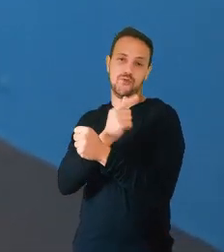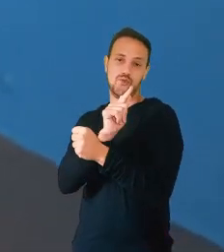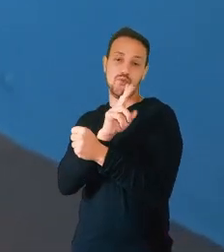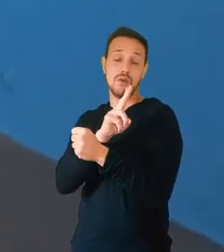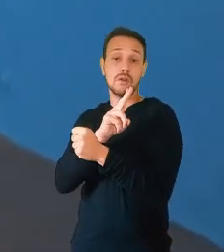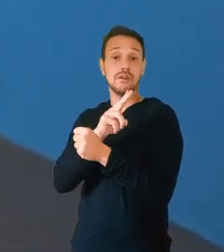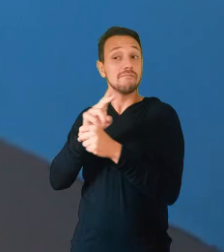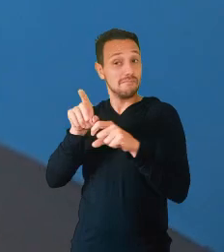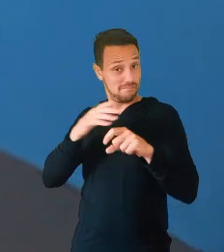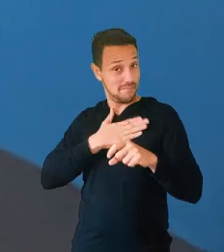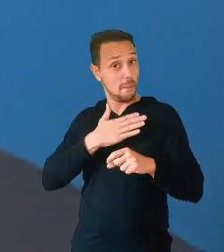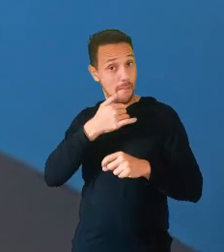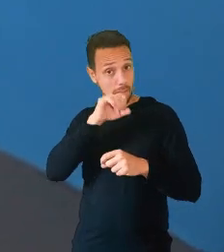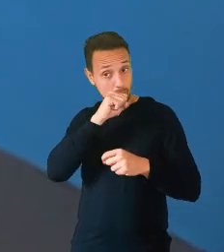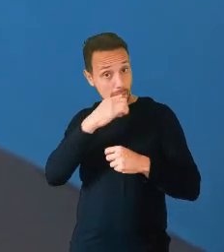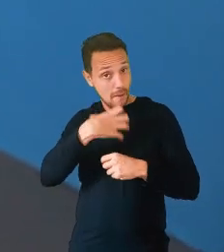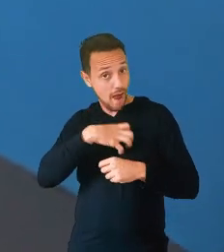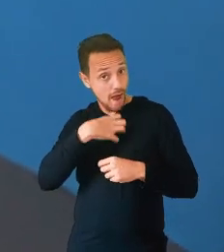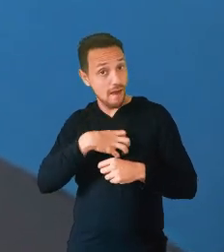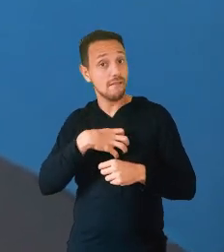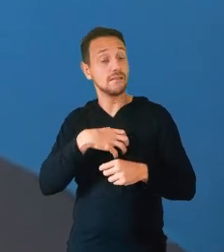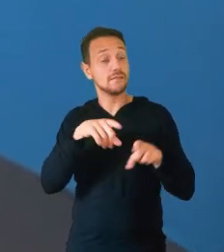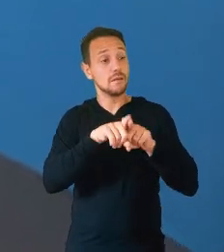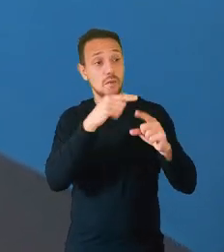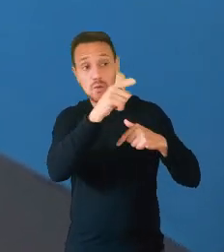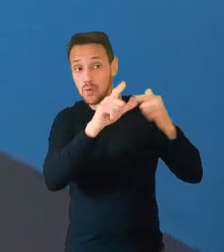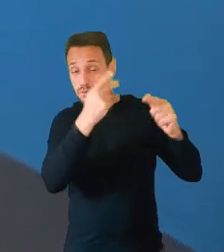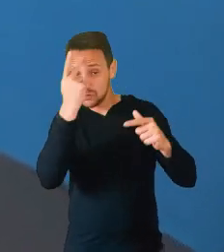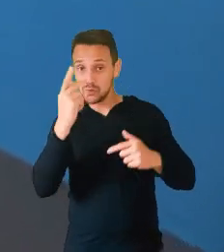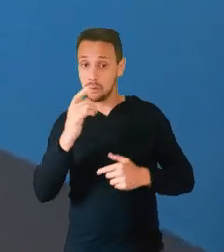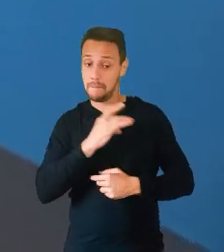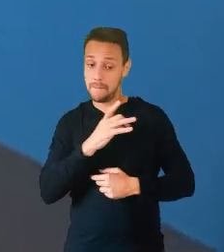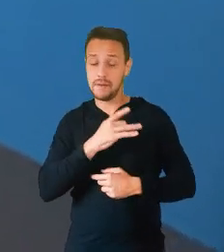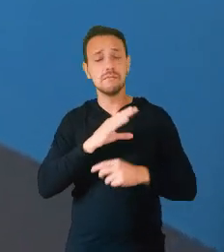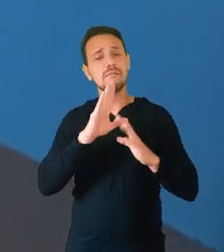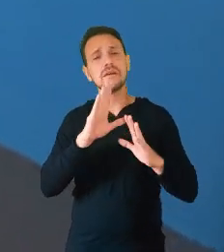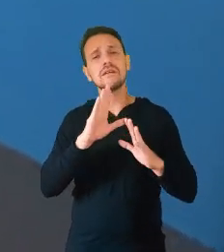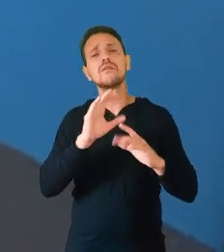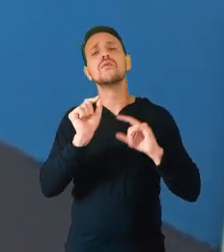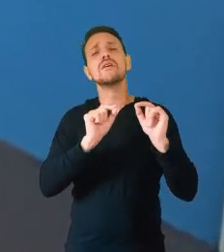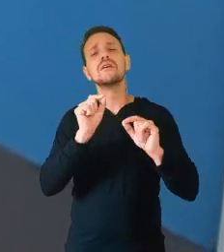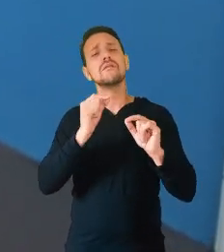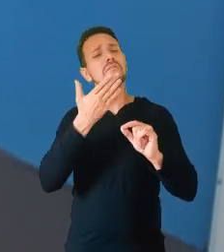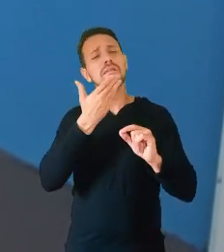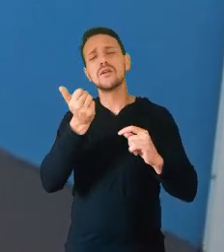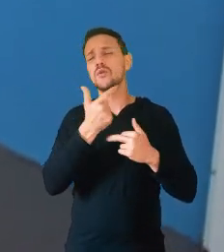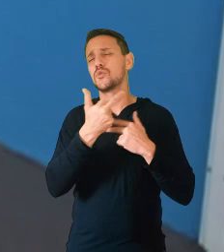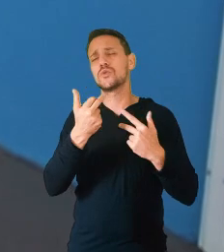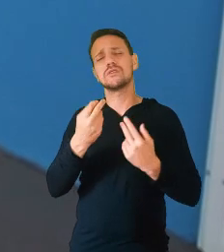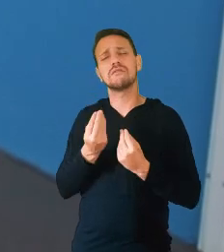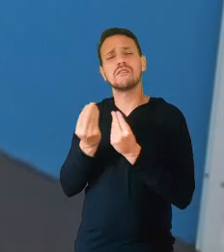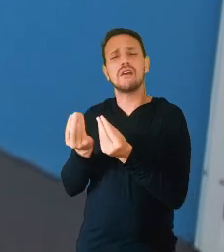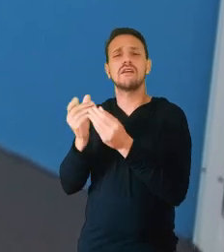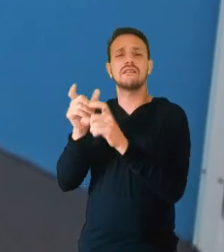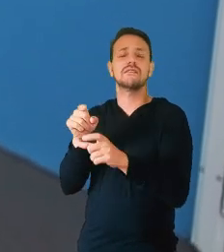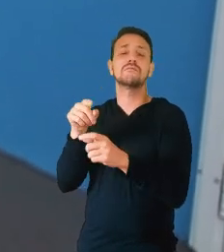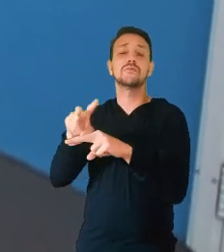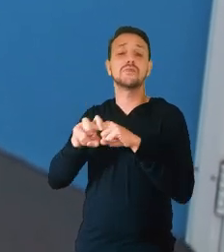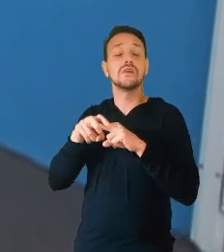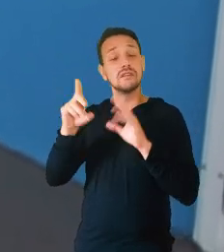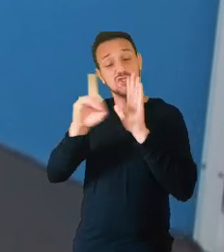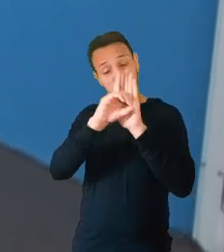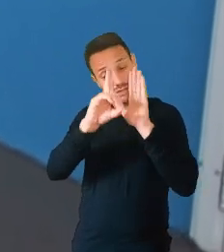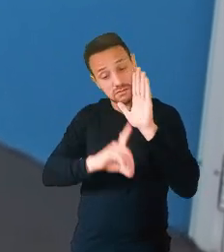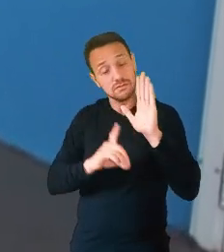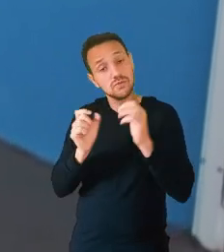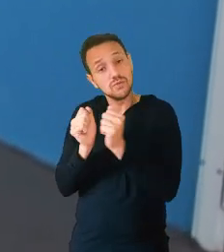do medo de todo mundo, do meu próprio medo, mas foi a melhor coisa que eu fiz para o Gu. Que eu pude devolver a ele o direito de ser e de estar com outras